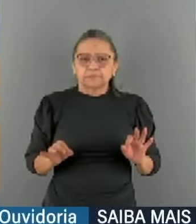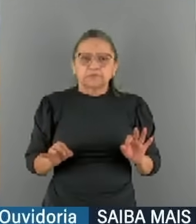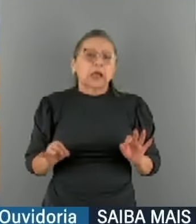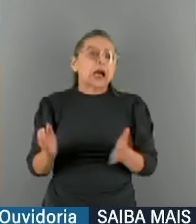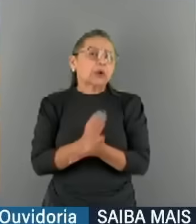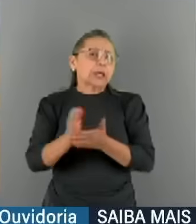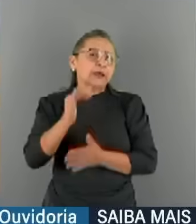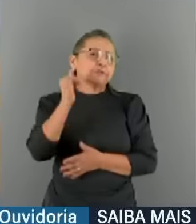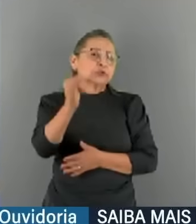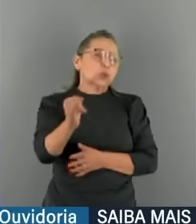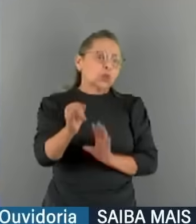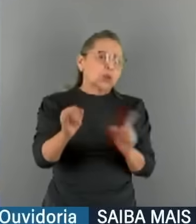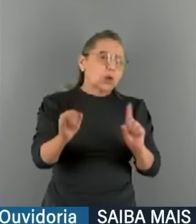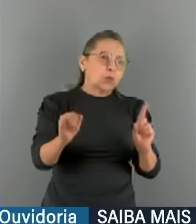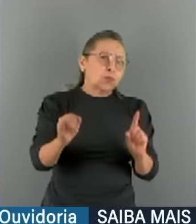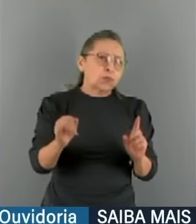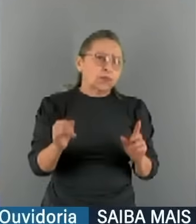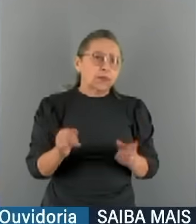ou não?